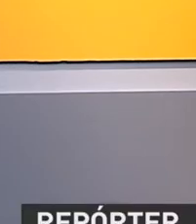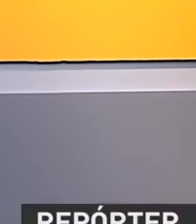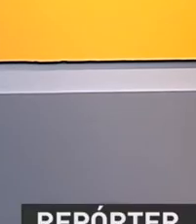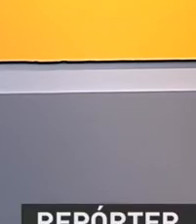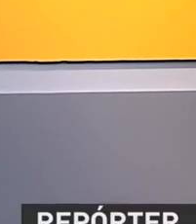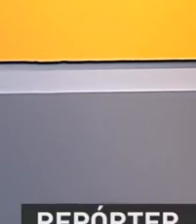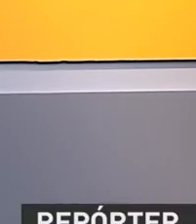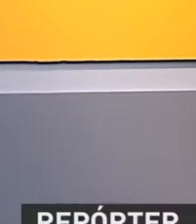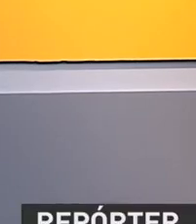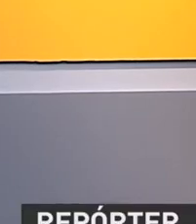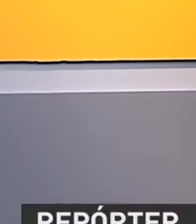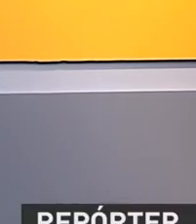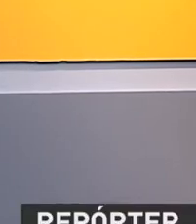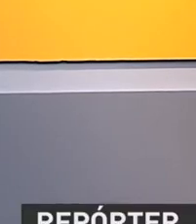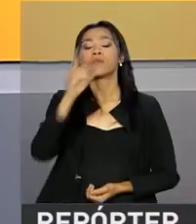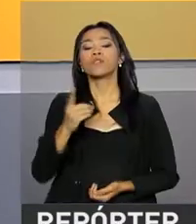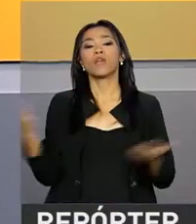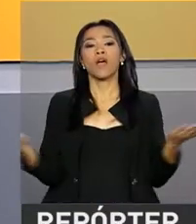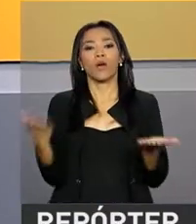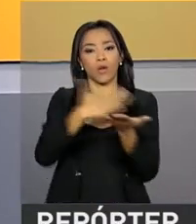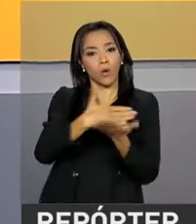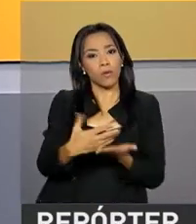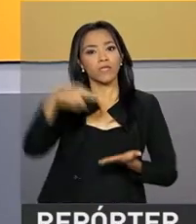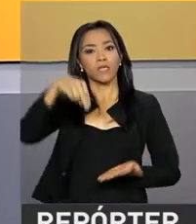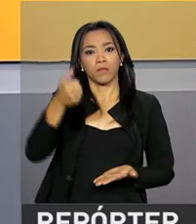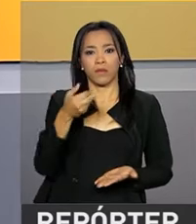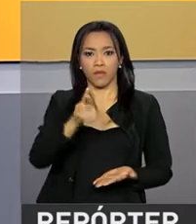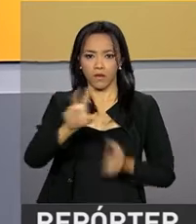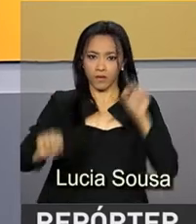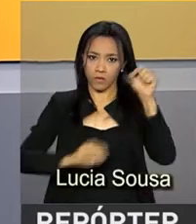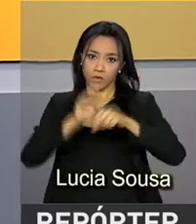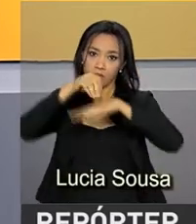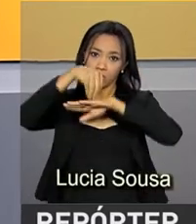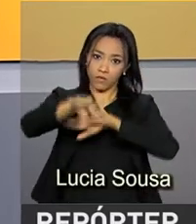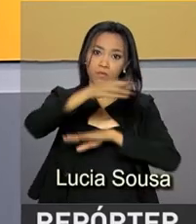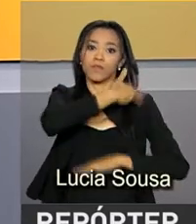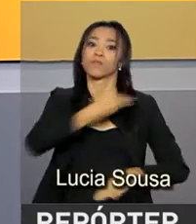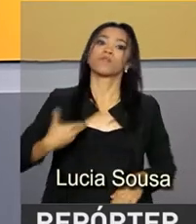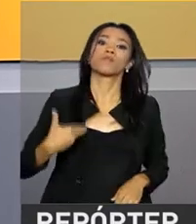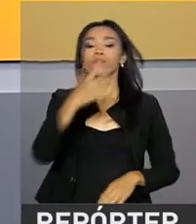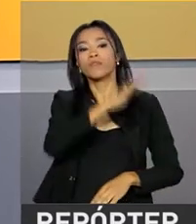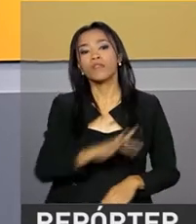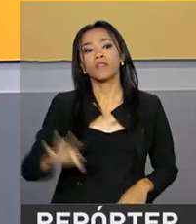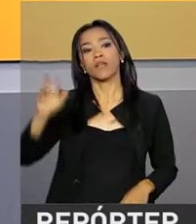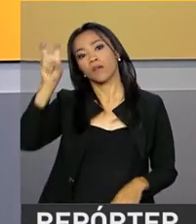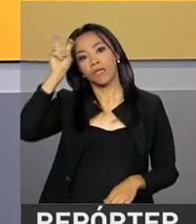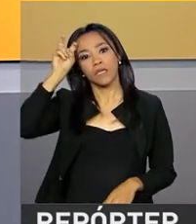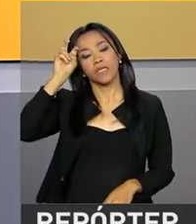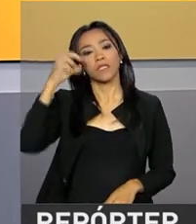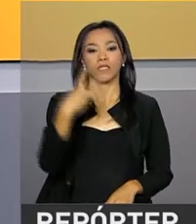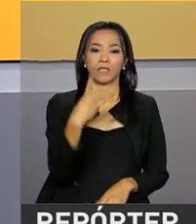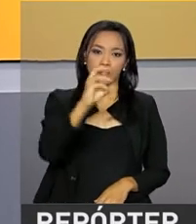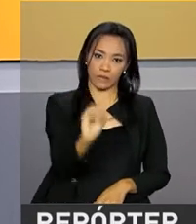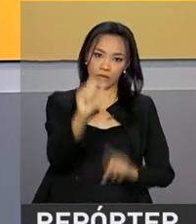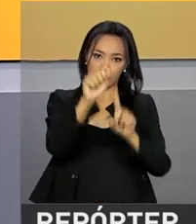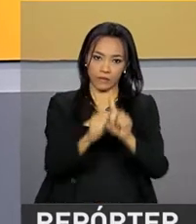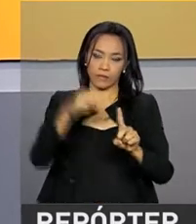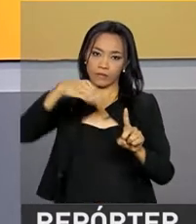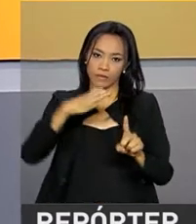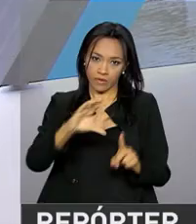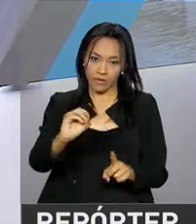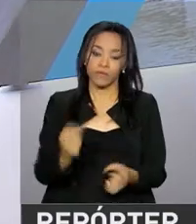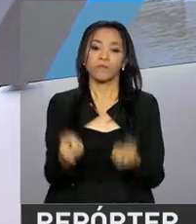olá bom dia começa agora o repórter nbr com as notícias do governo federal desta quinta feira 30 de